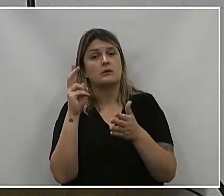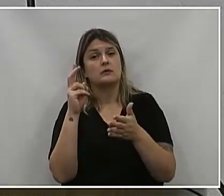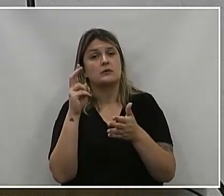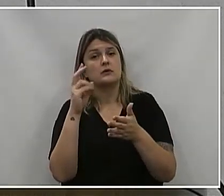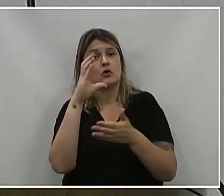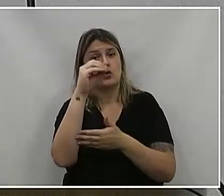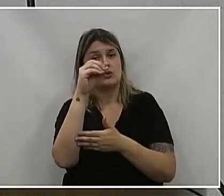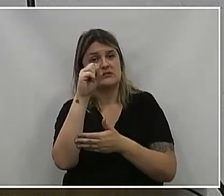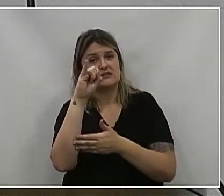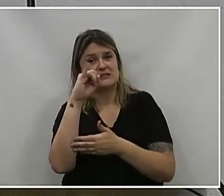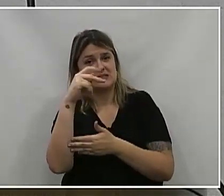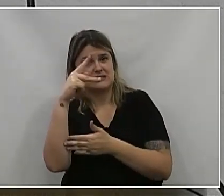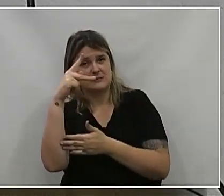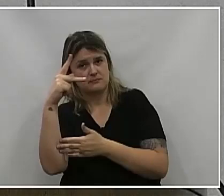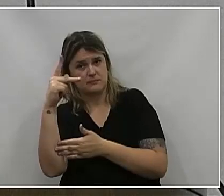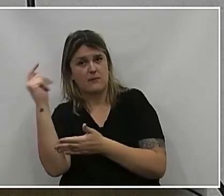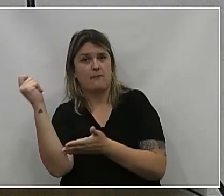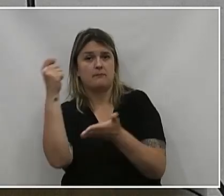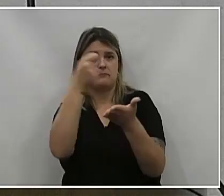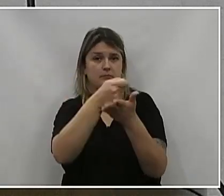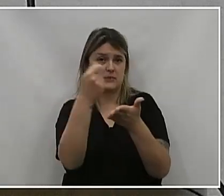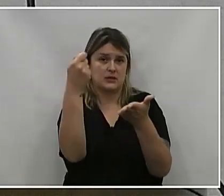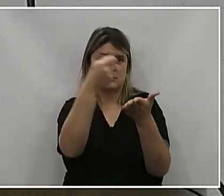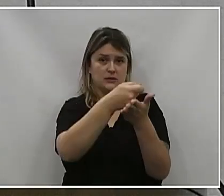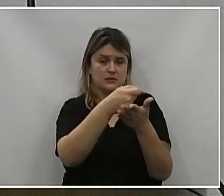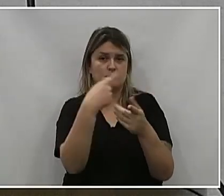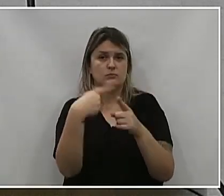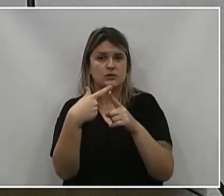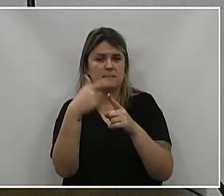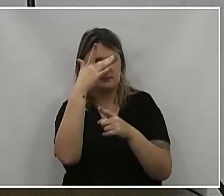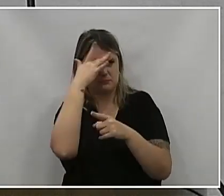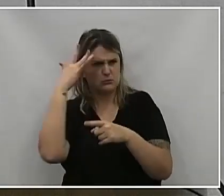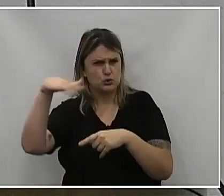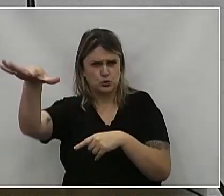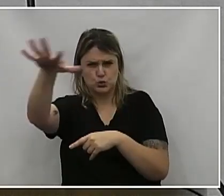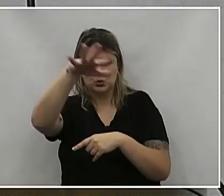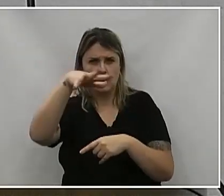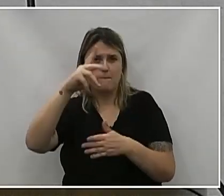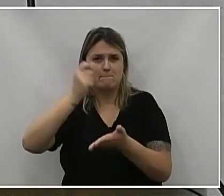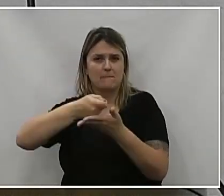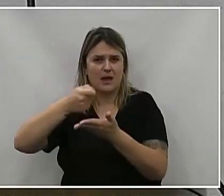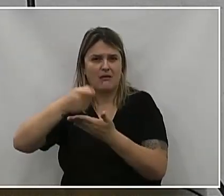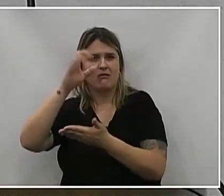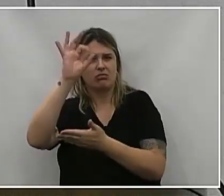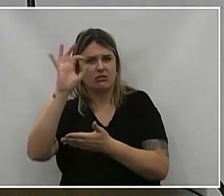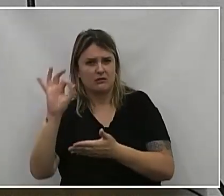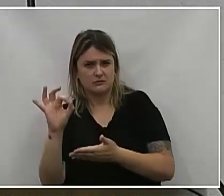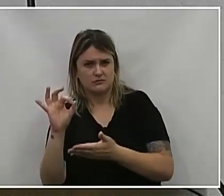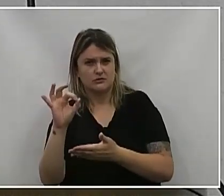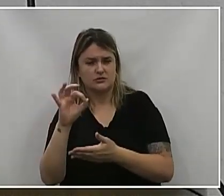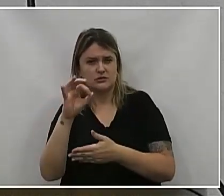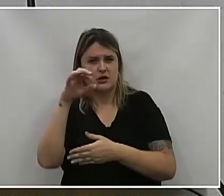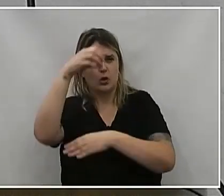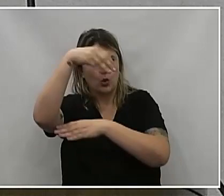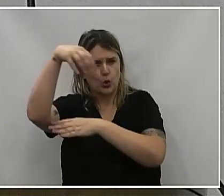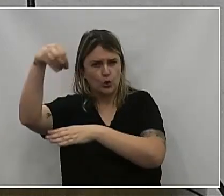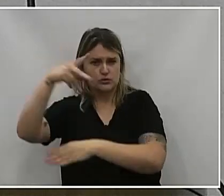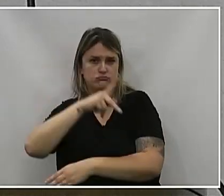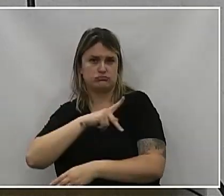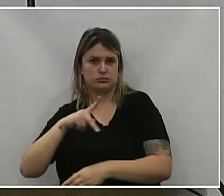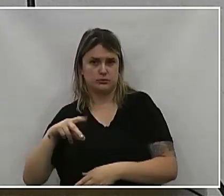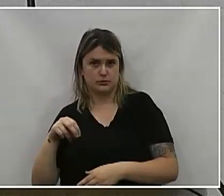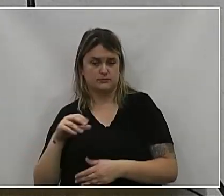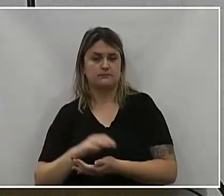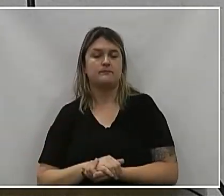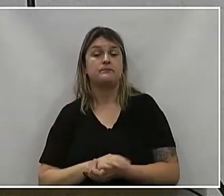a COSIP, a arrecadação da taxa de iluminação pública. Então, os valores nas